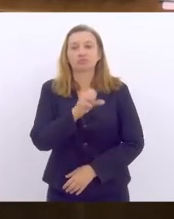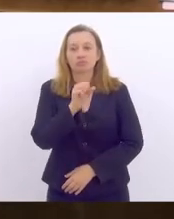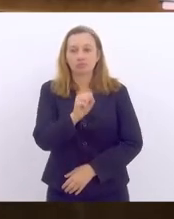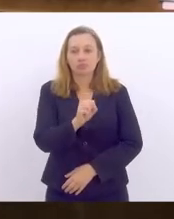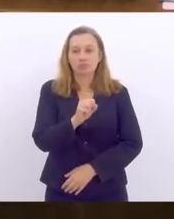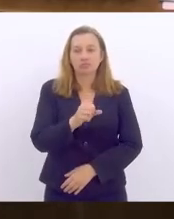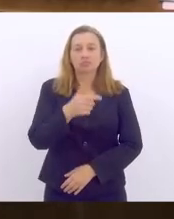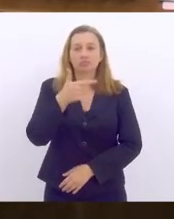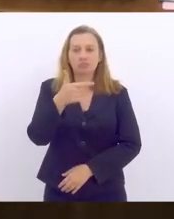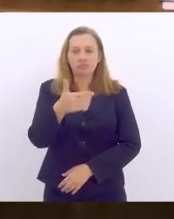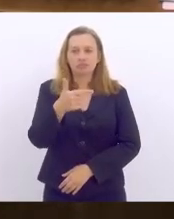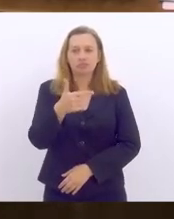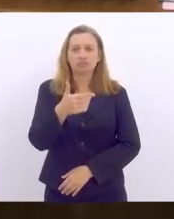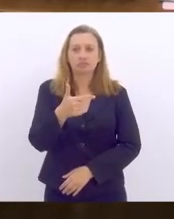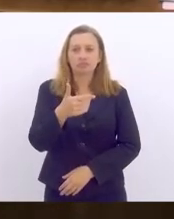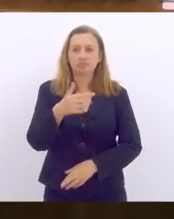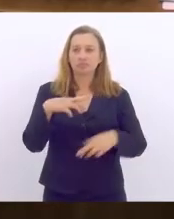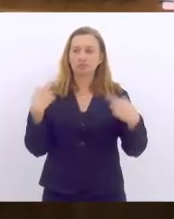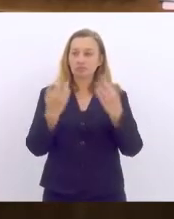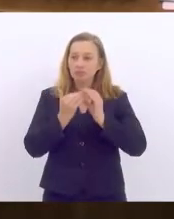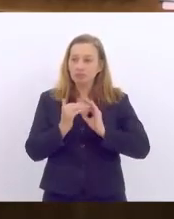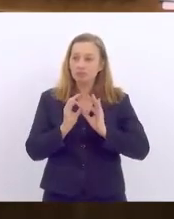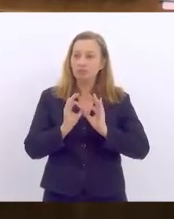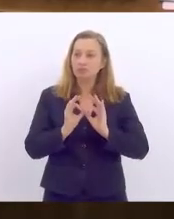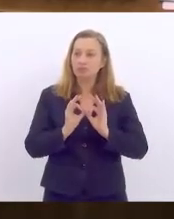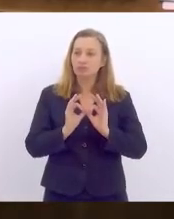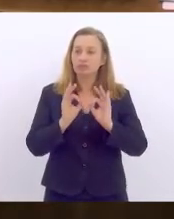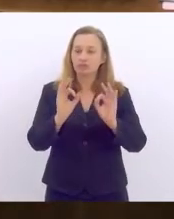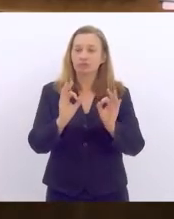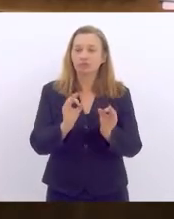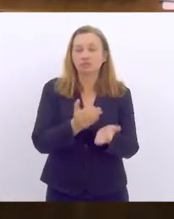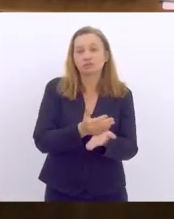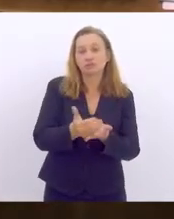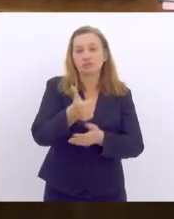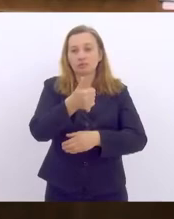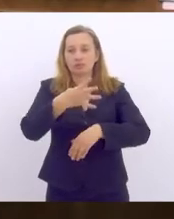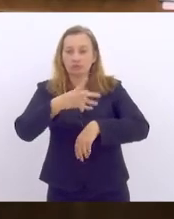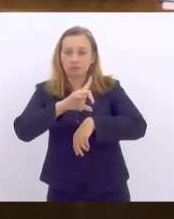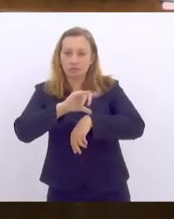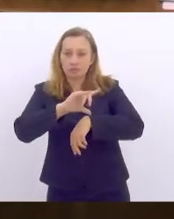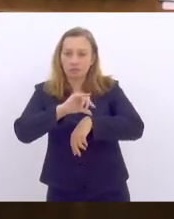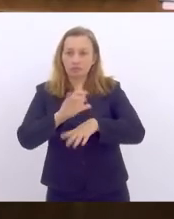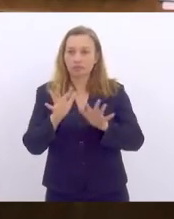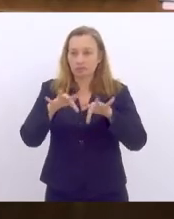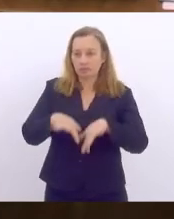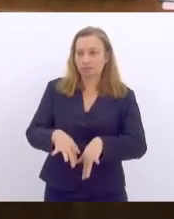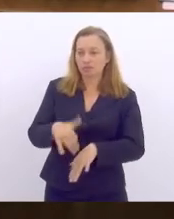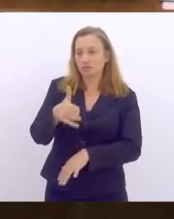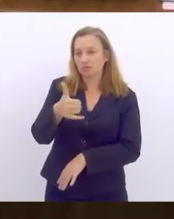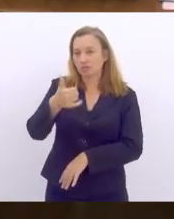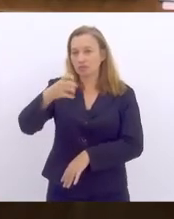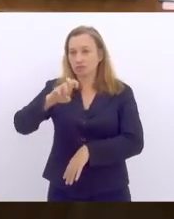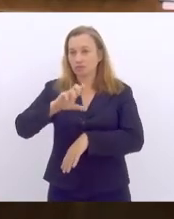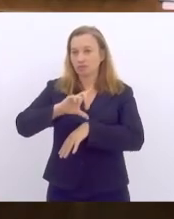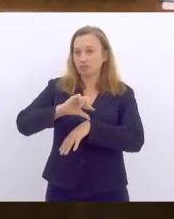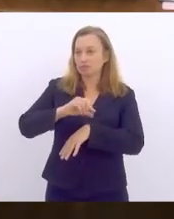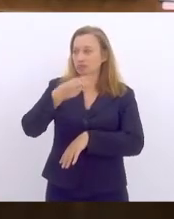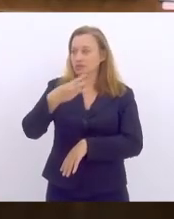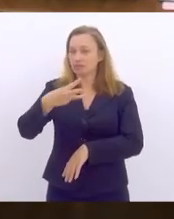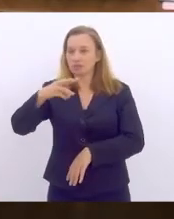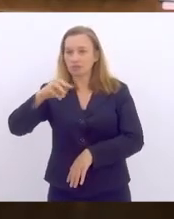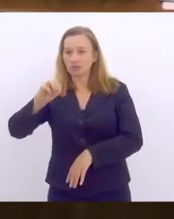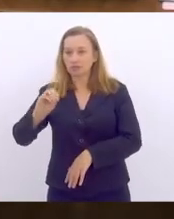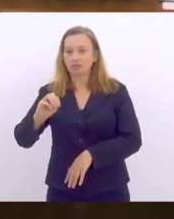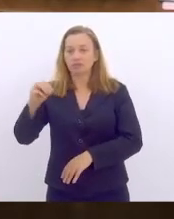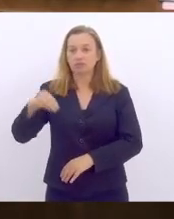82ª sessão ordinária, que iniciada às 14 horas, Encerrou-se às 15 horas e 30